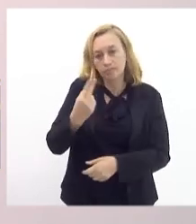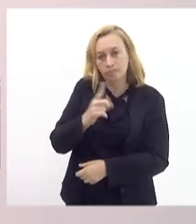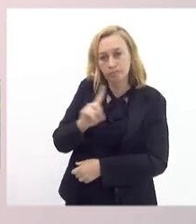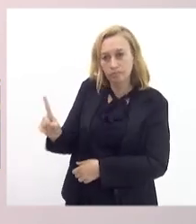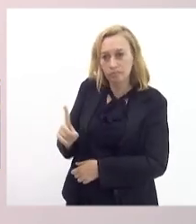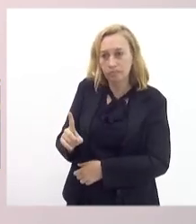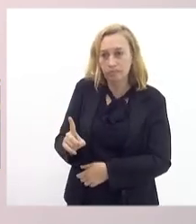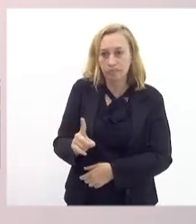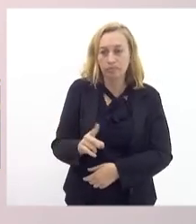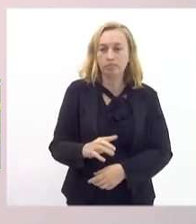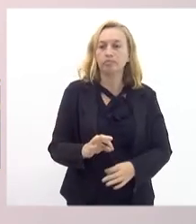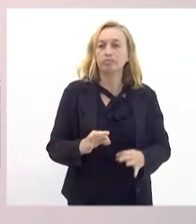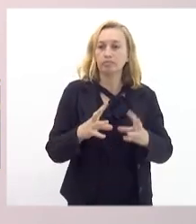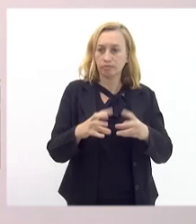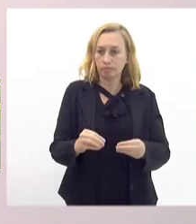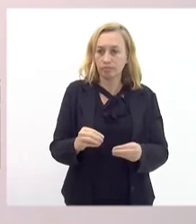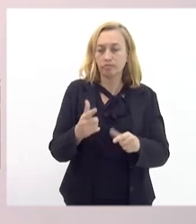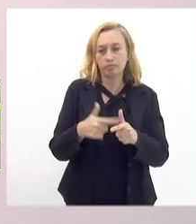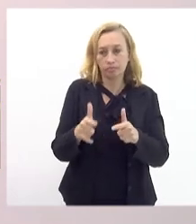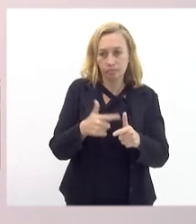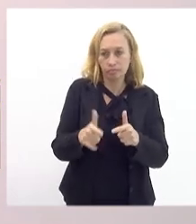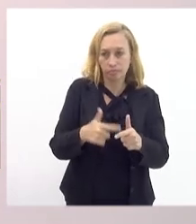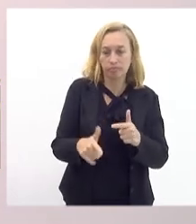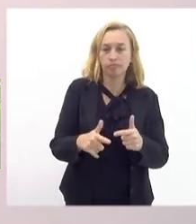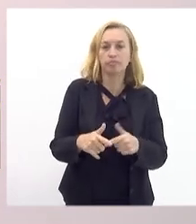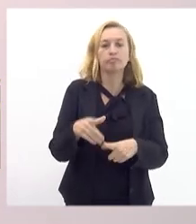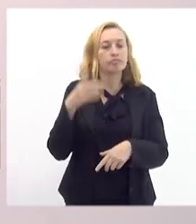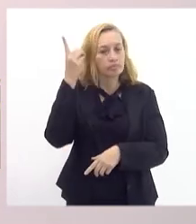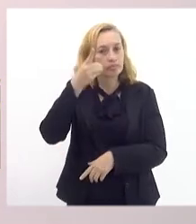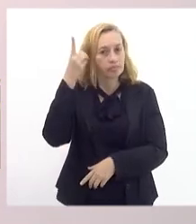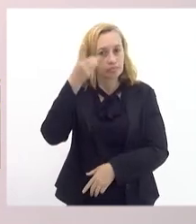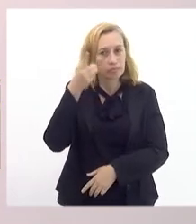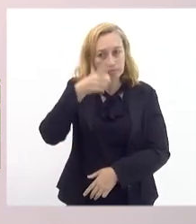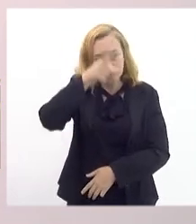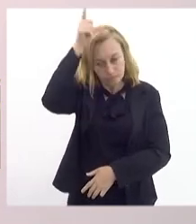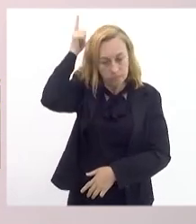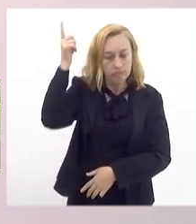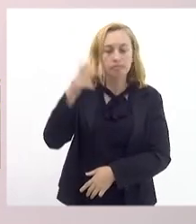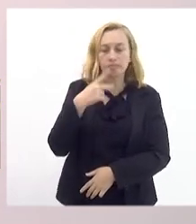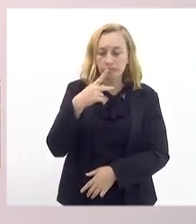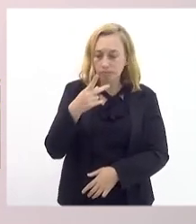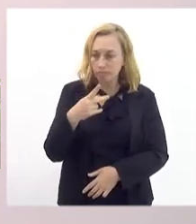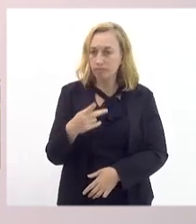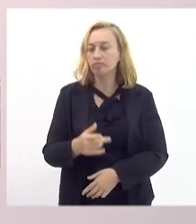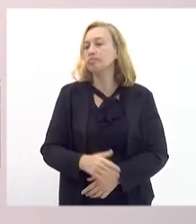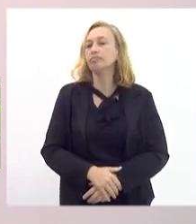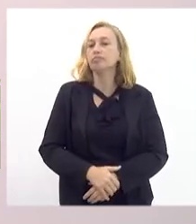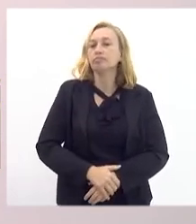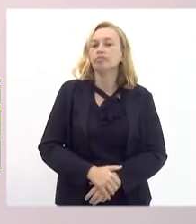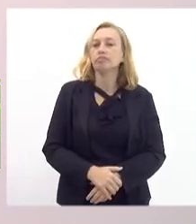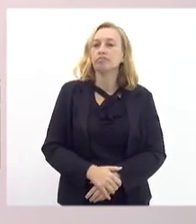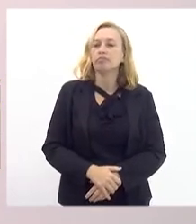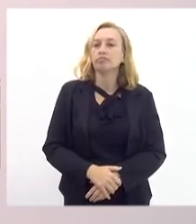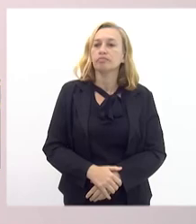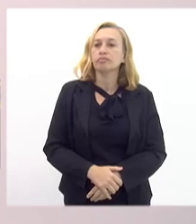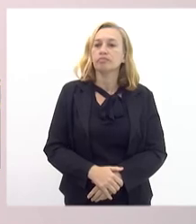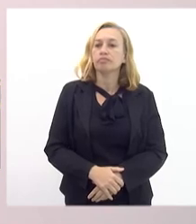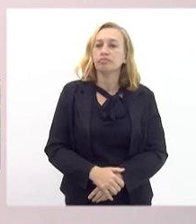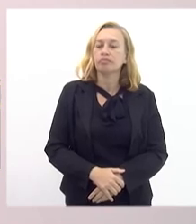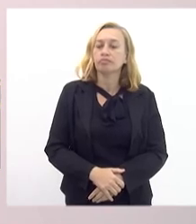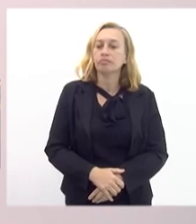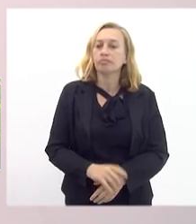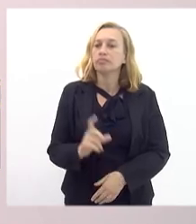considerando que tal e qual o valor efeito sinérgico utilização de água impacto na fauna Flora medidas compensatórias